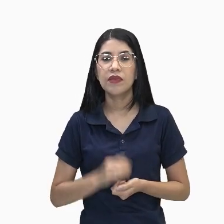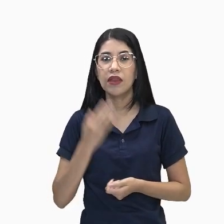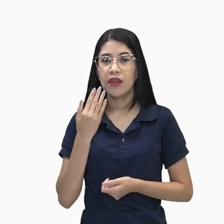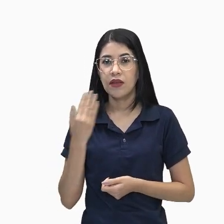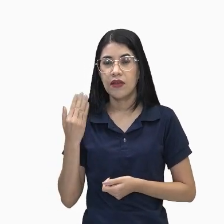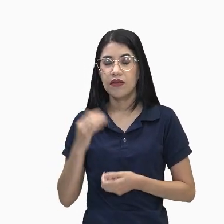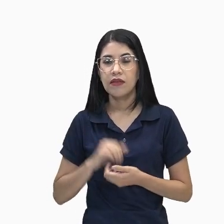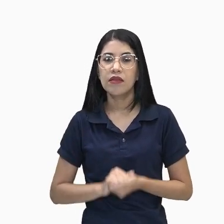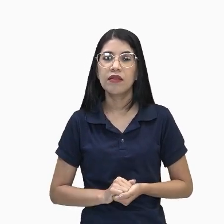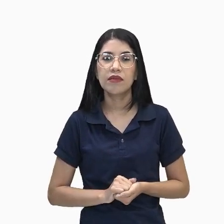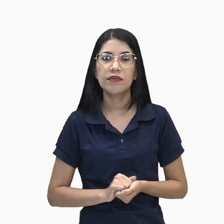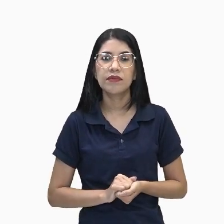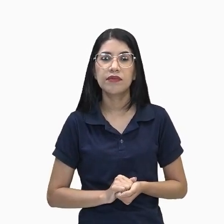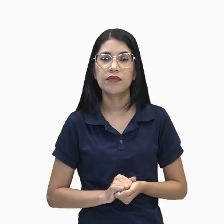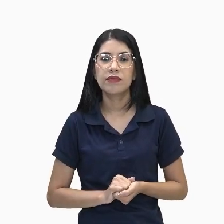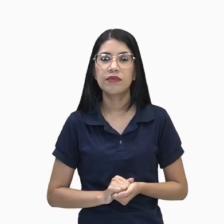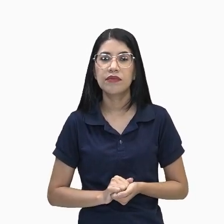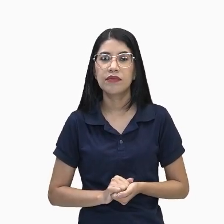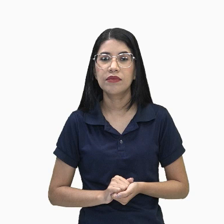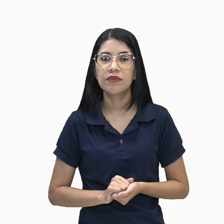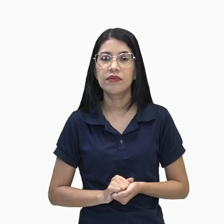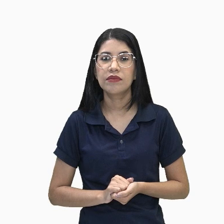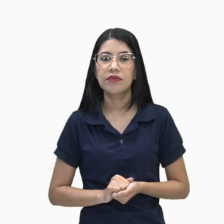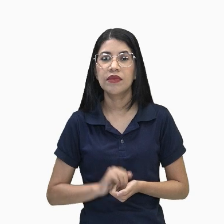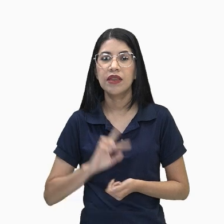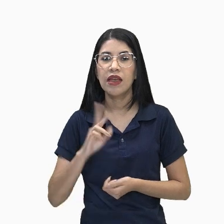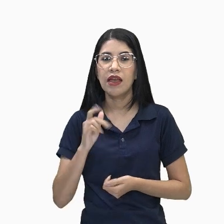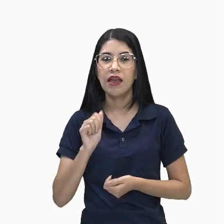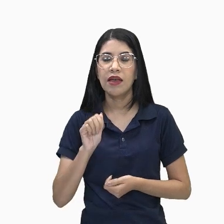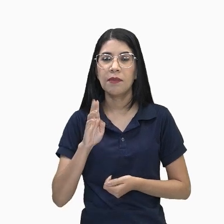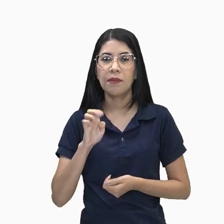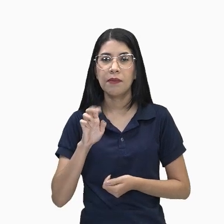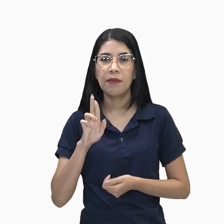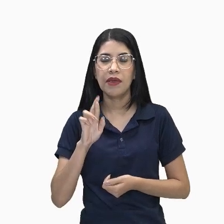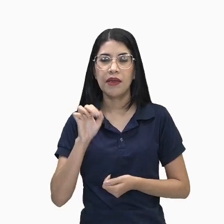aí John Habermas, né?